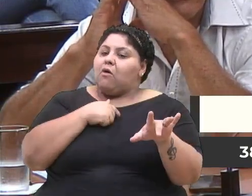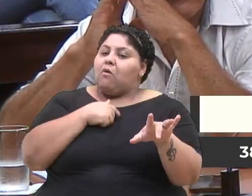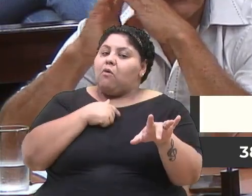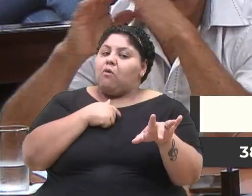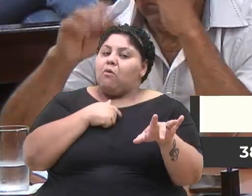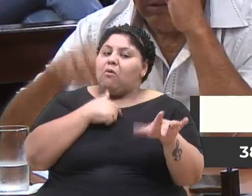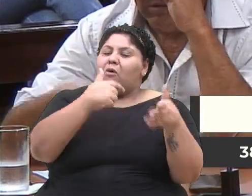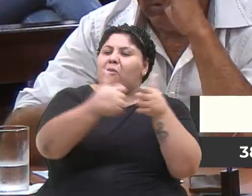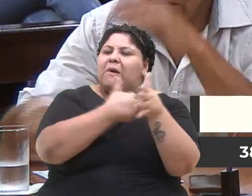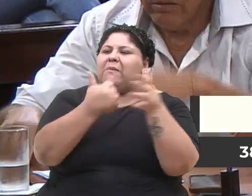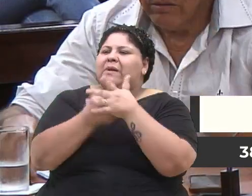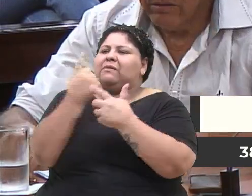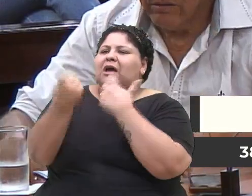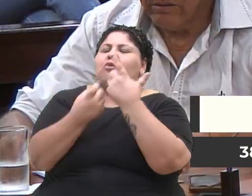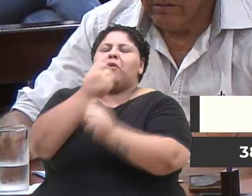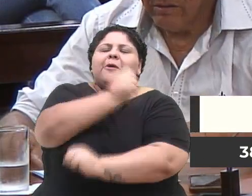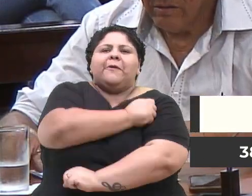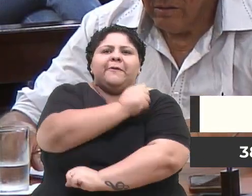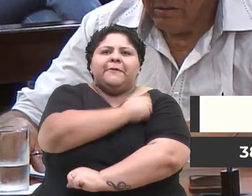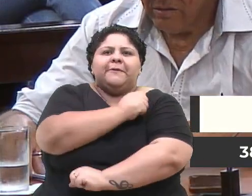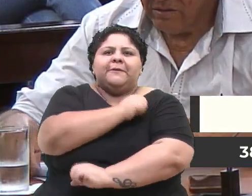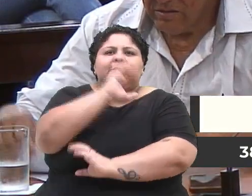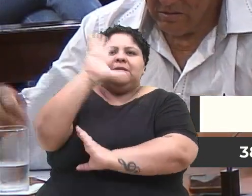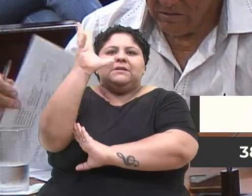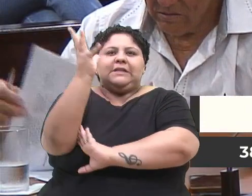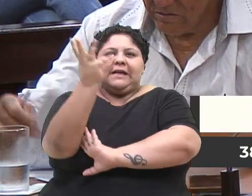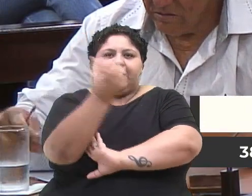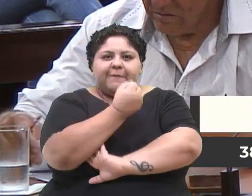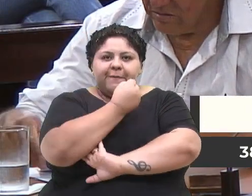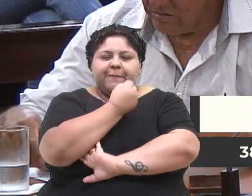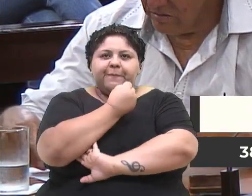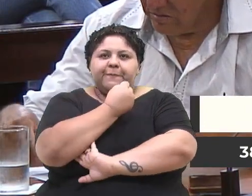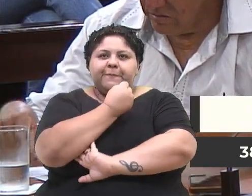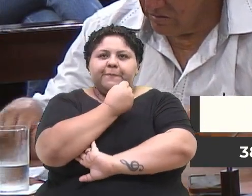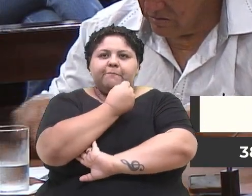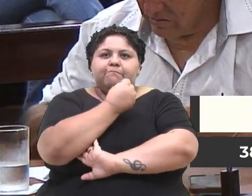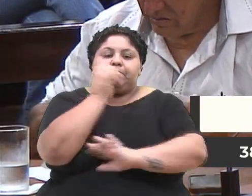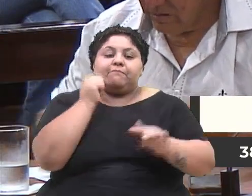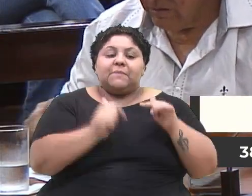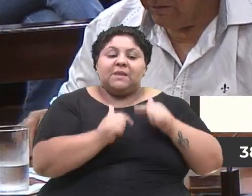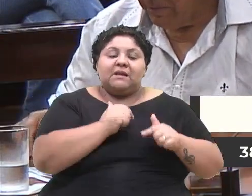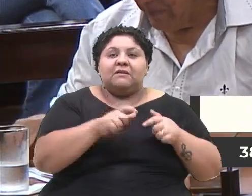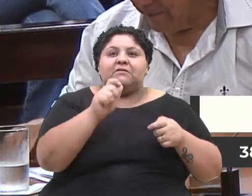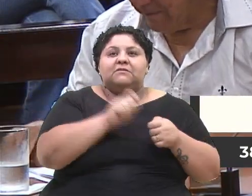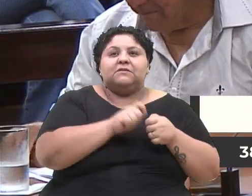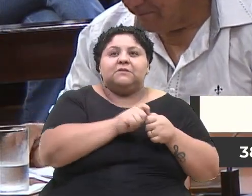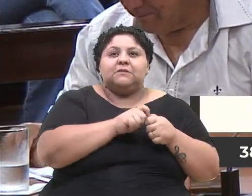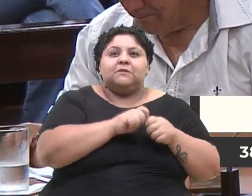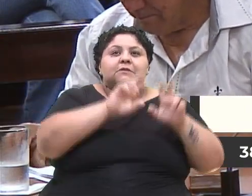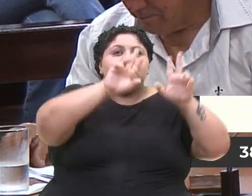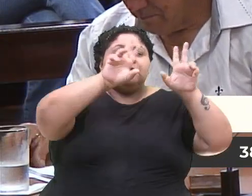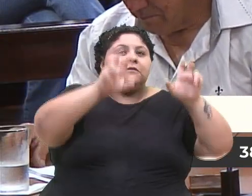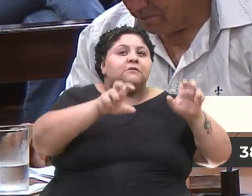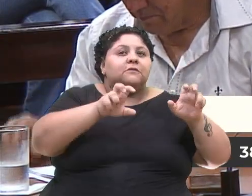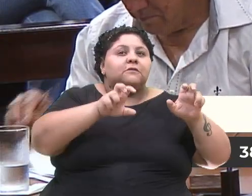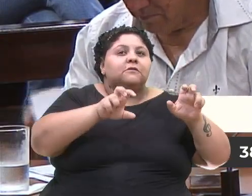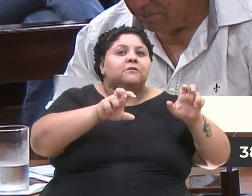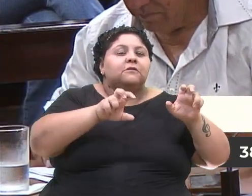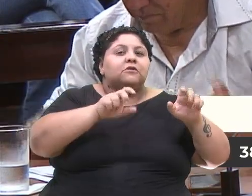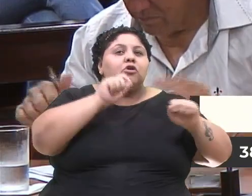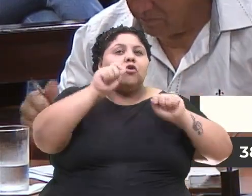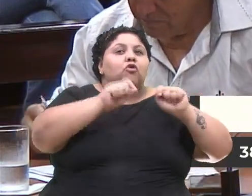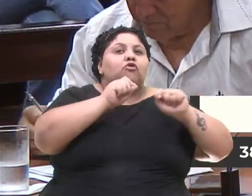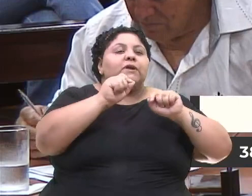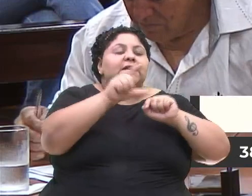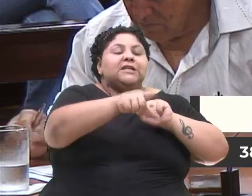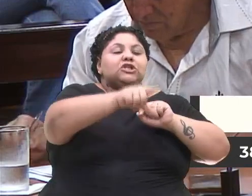do ano por alguns alunos da FSG, trabalhos que estavam fazendo sobre a questão de fontes alternativas de